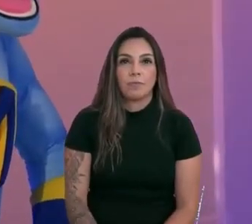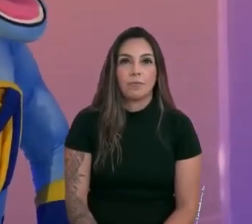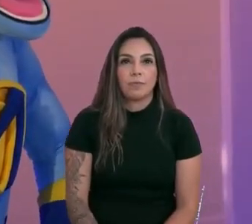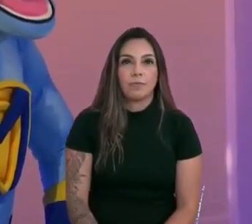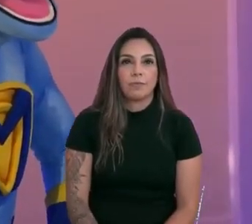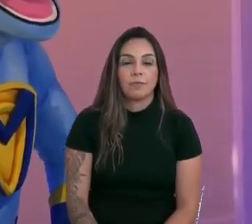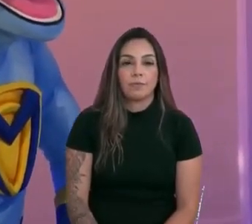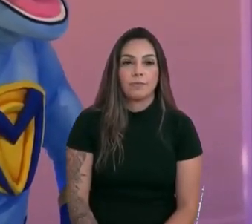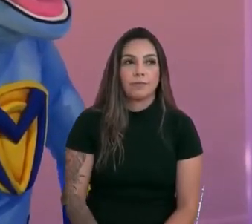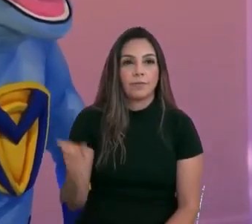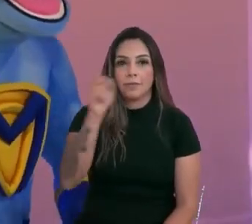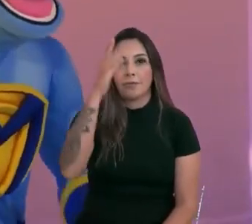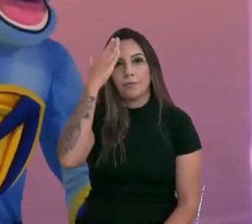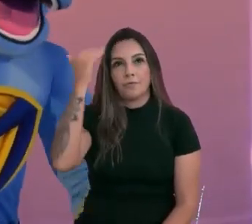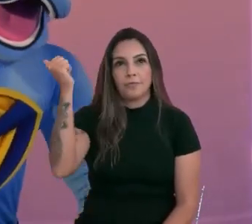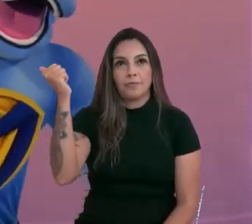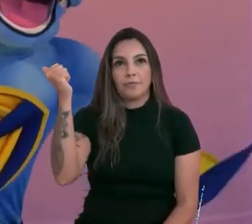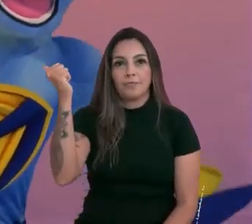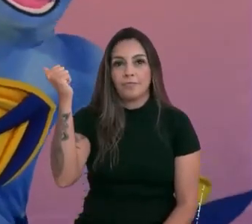Vocês não sabiam disso?